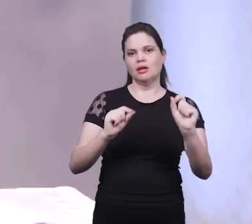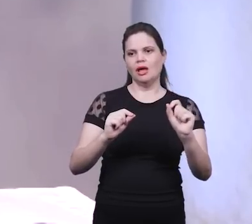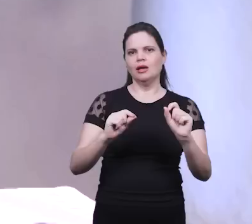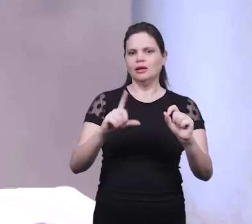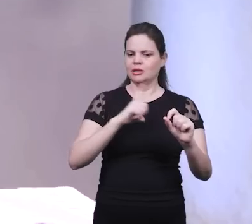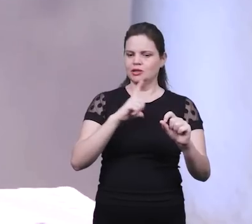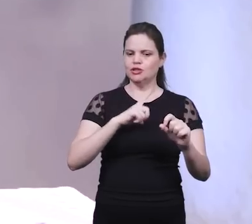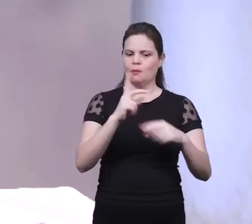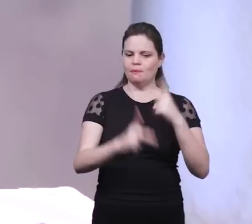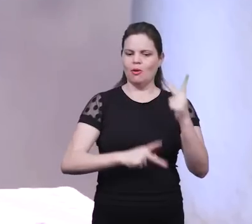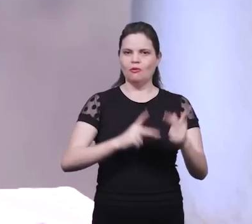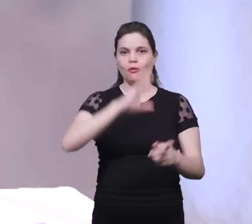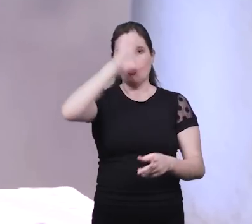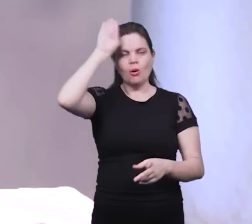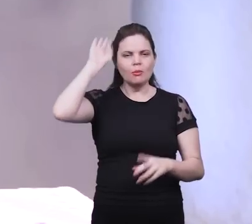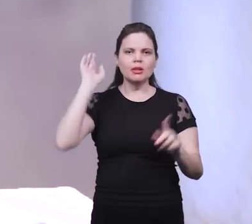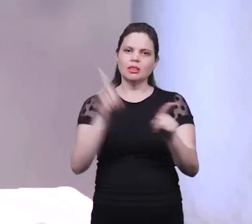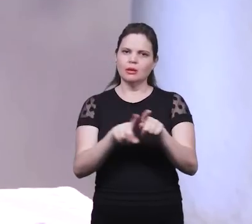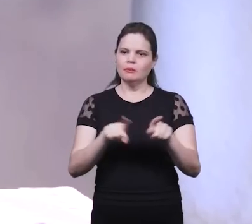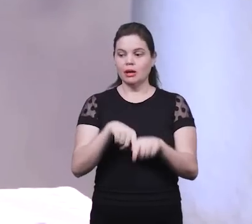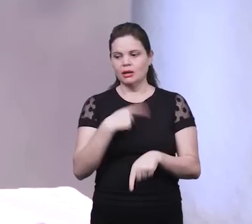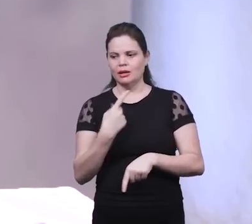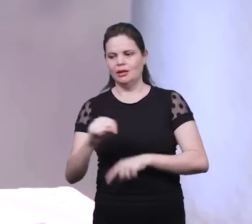época, também buscavam a cura ali. Então,